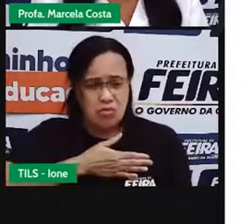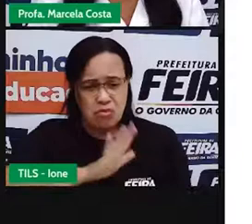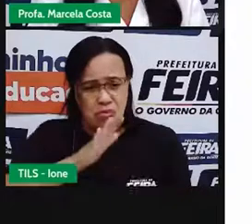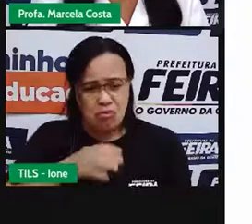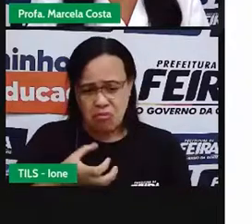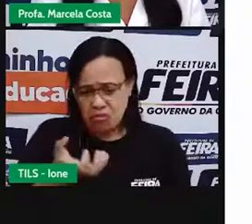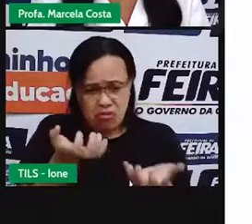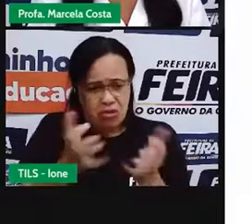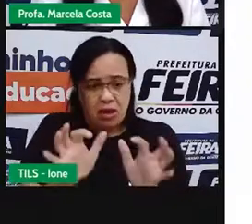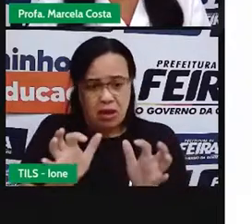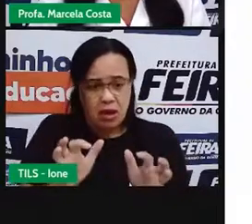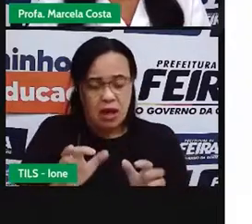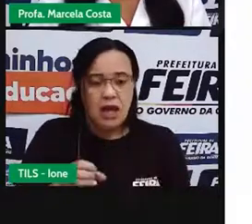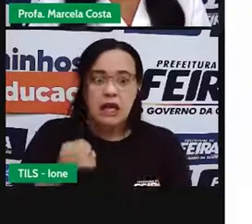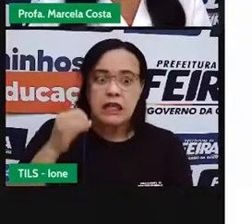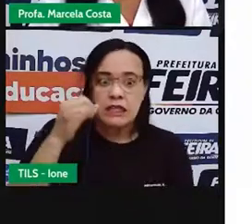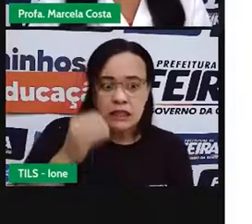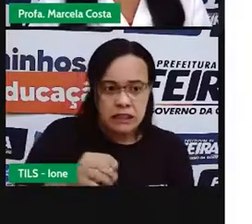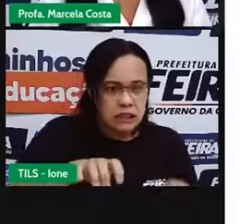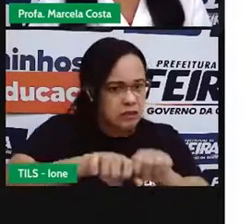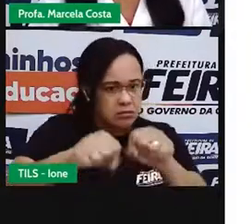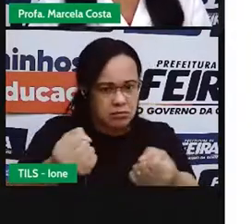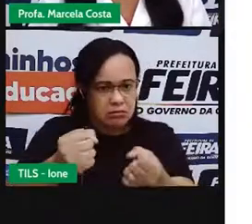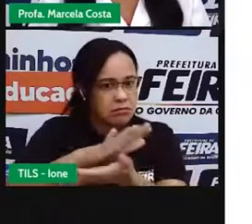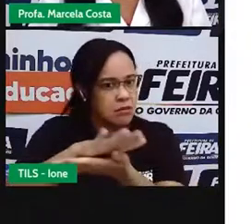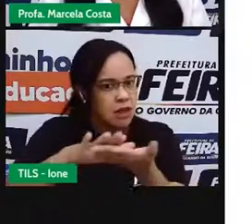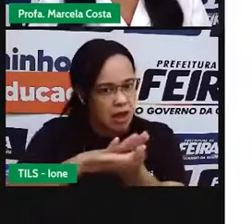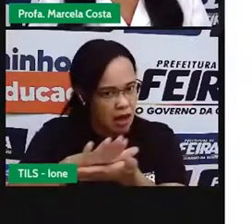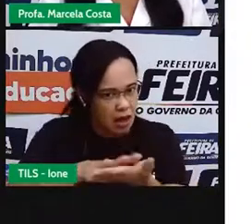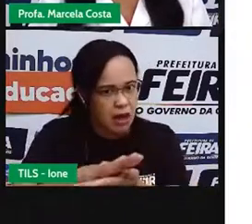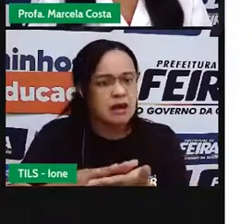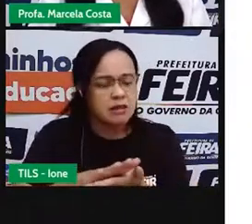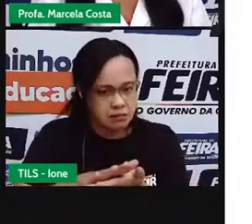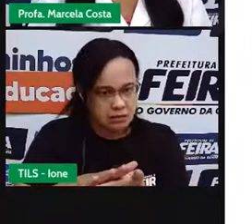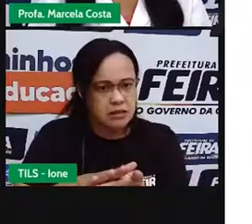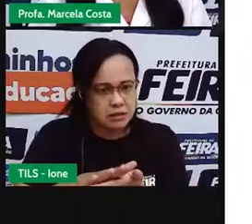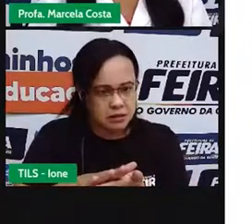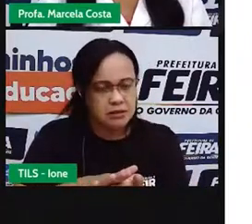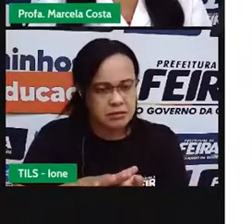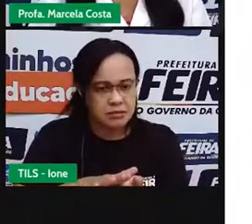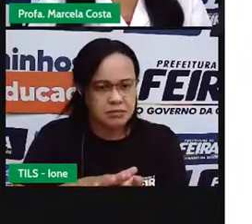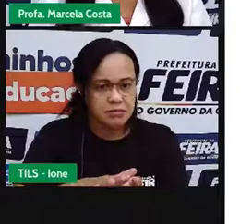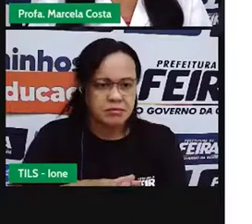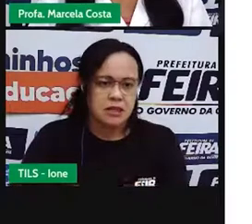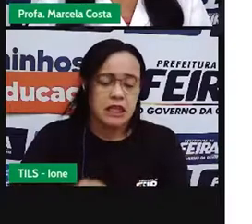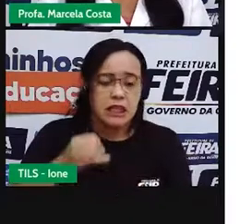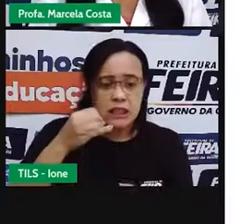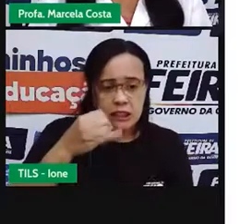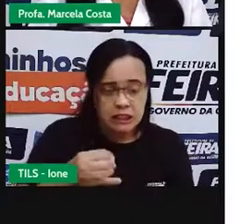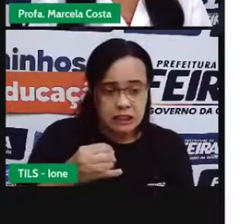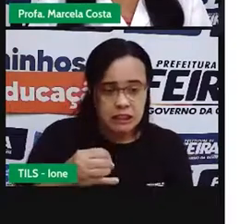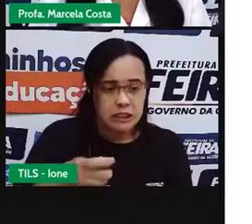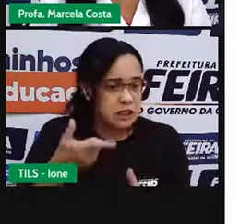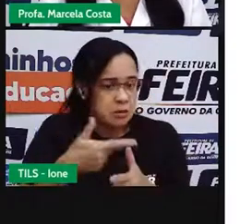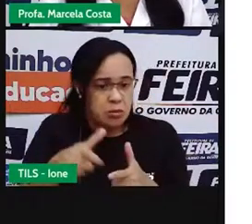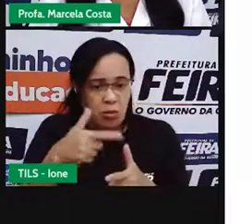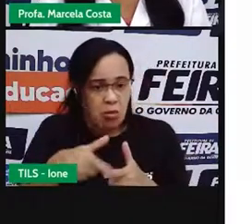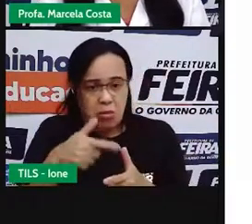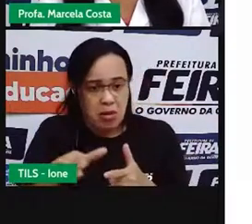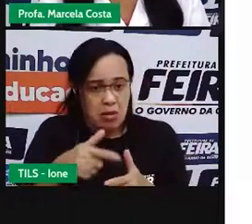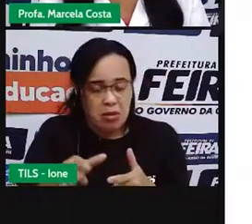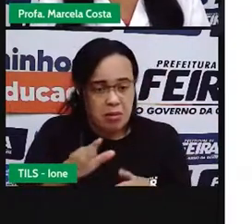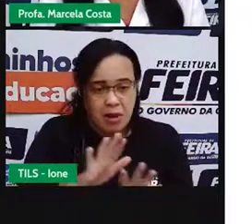não estiver quebrado, se ele não estiver, né, com nenhum